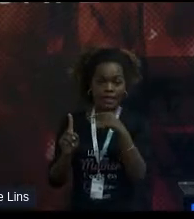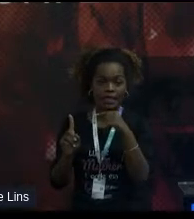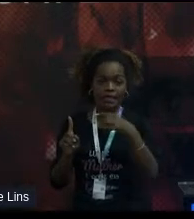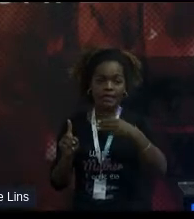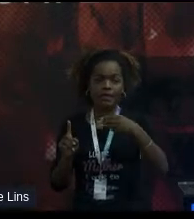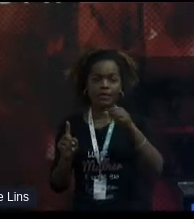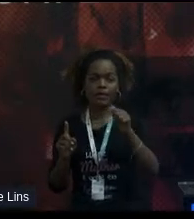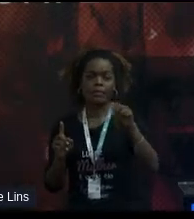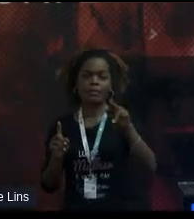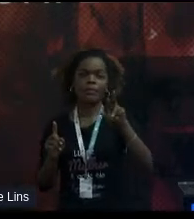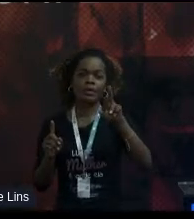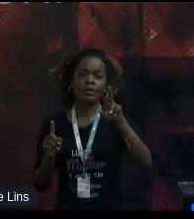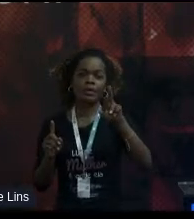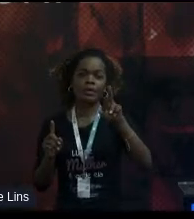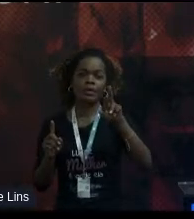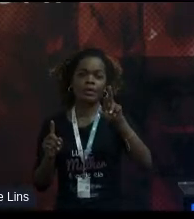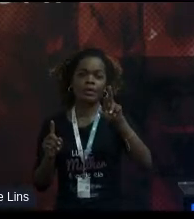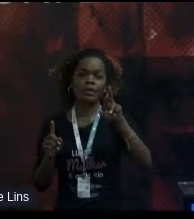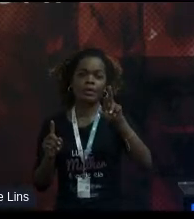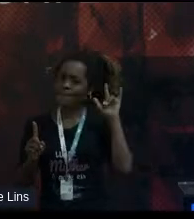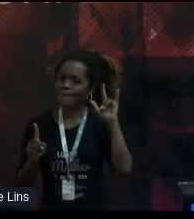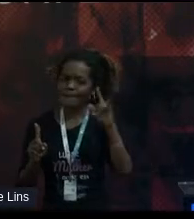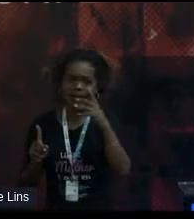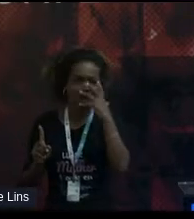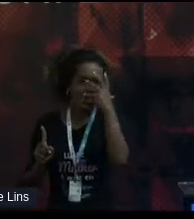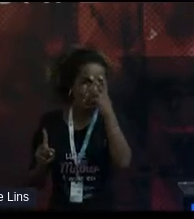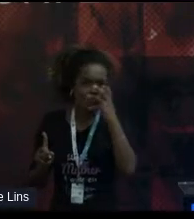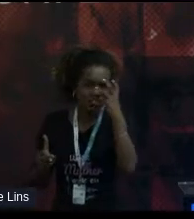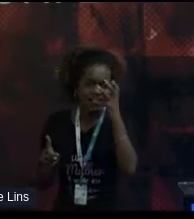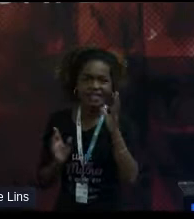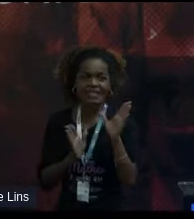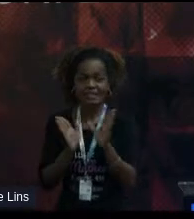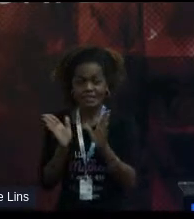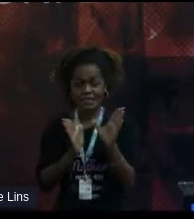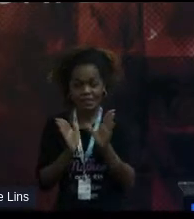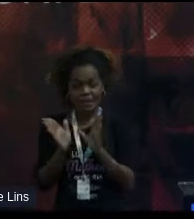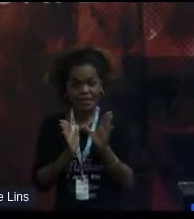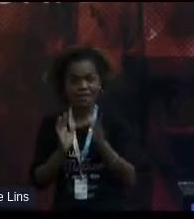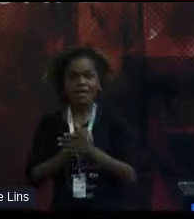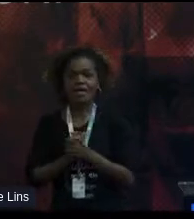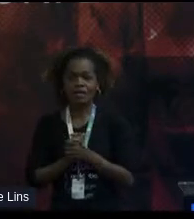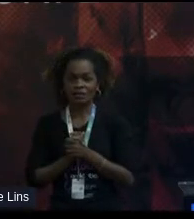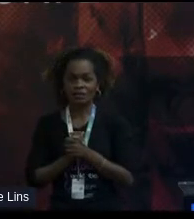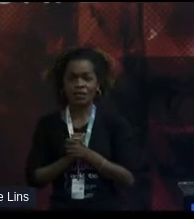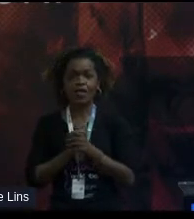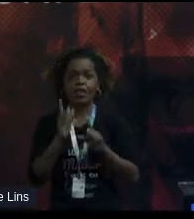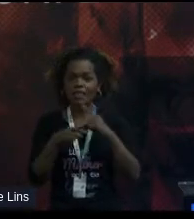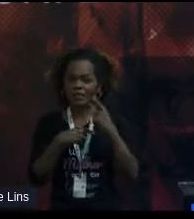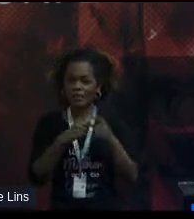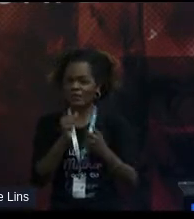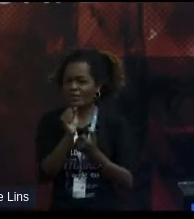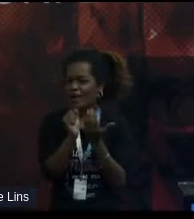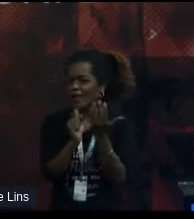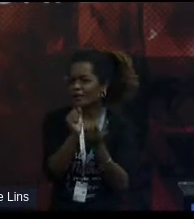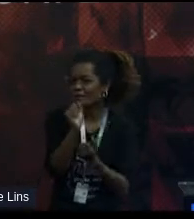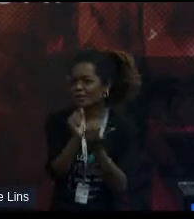é apaixonado por acessibilidade, né? Como eu acabei de dizer aqui. Pai do Shang, aí depois ele pode dar um spoiler pra gente, quem que é o Shang.